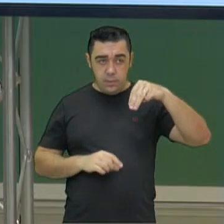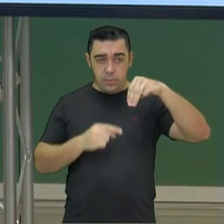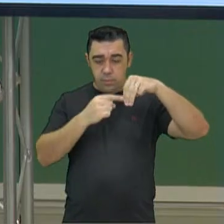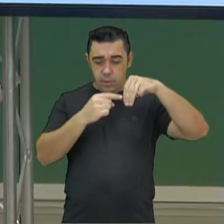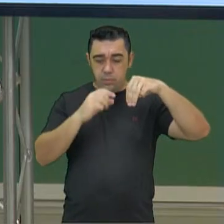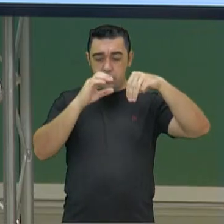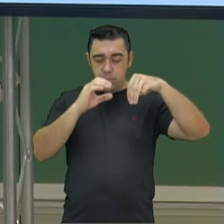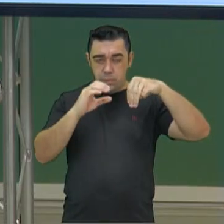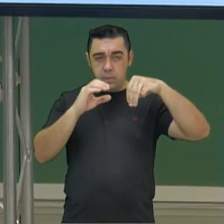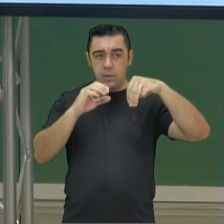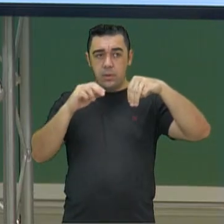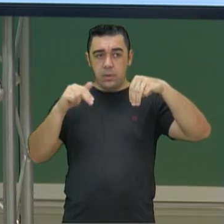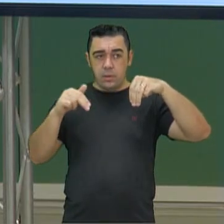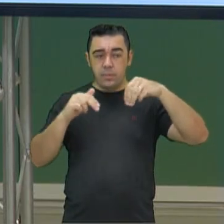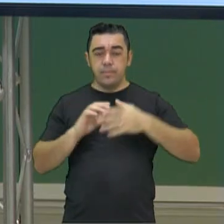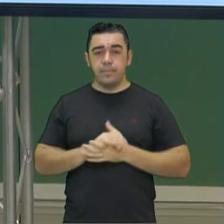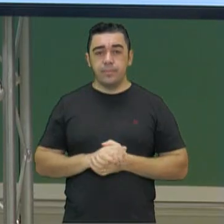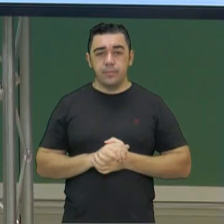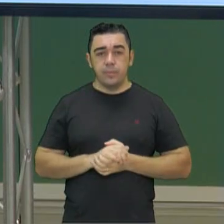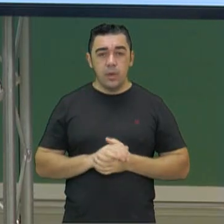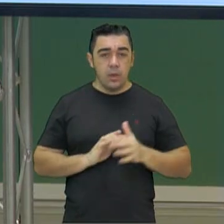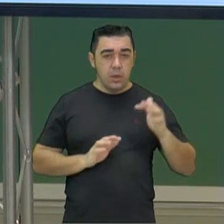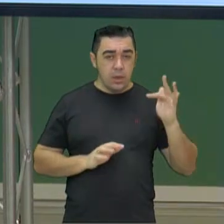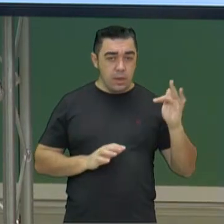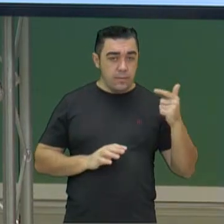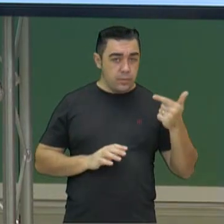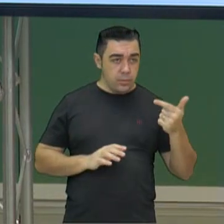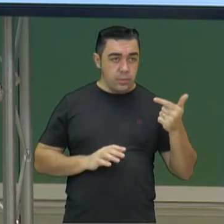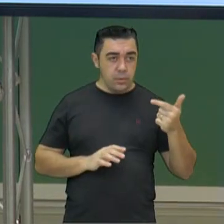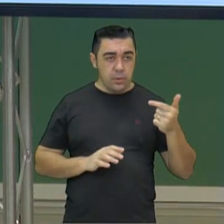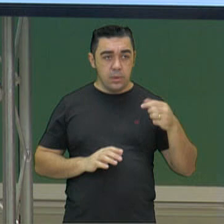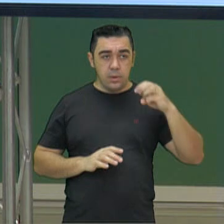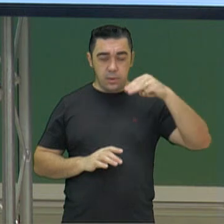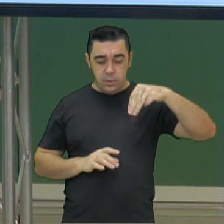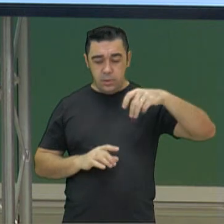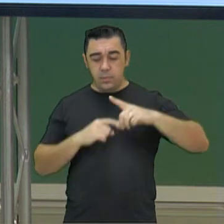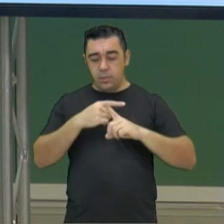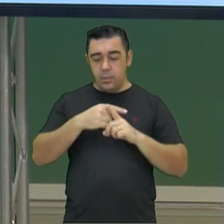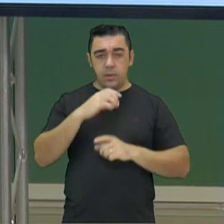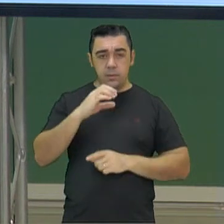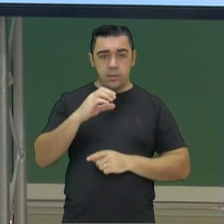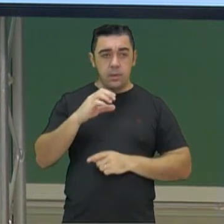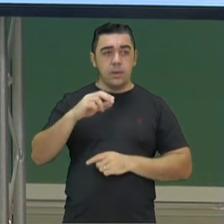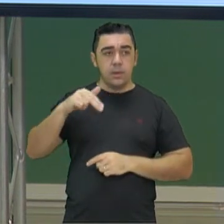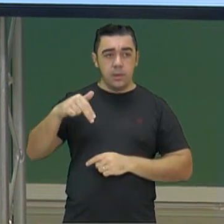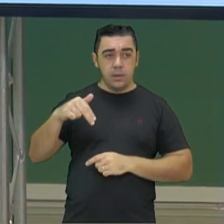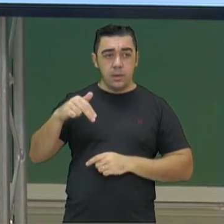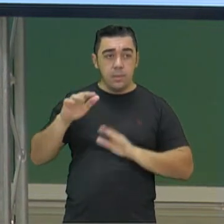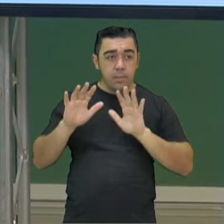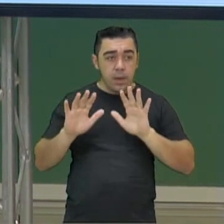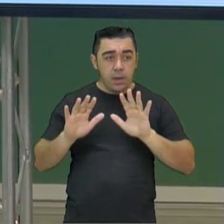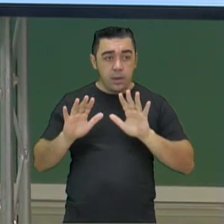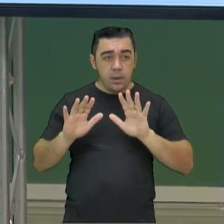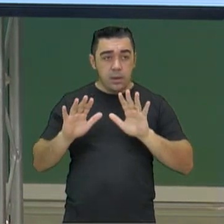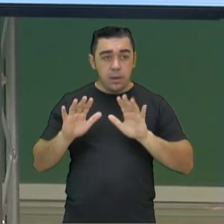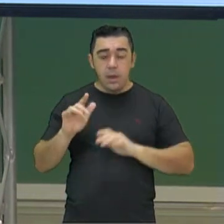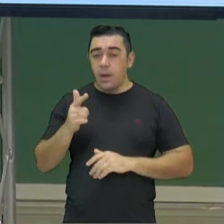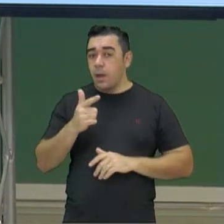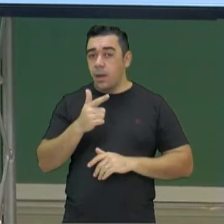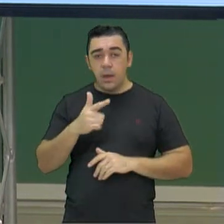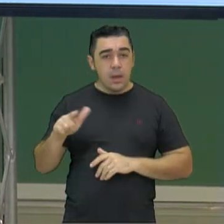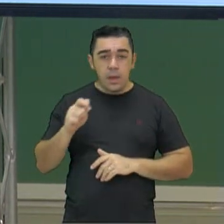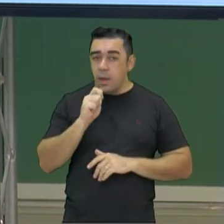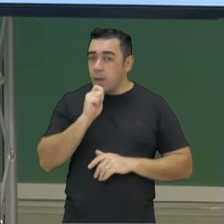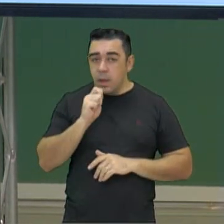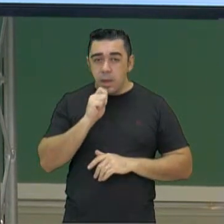C, N. O foco 2, M mais C, N. Só que eu não tenho os